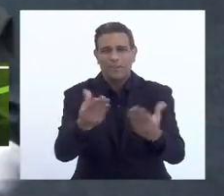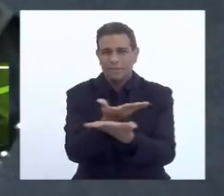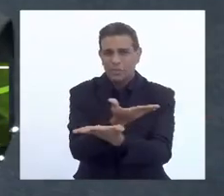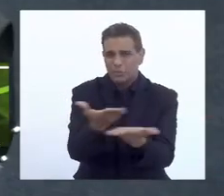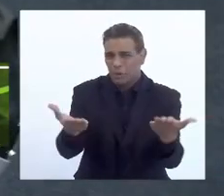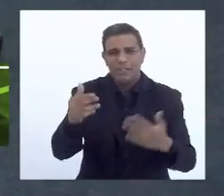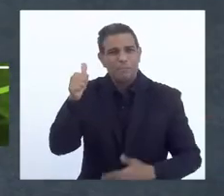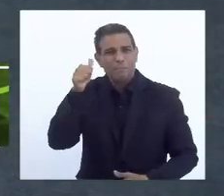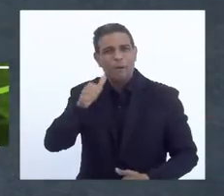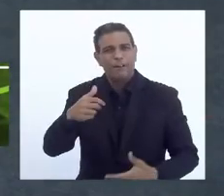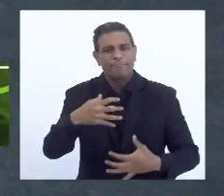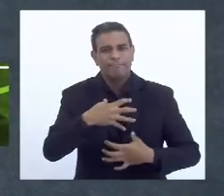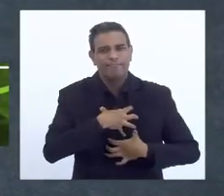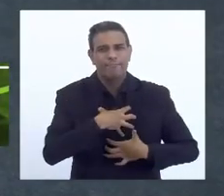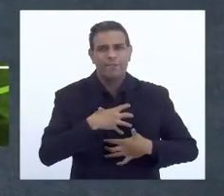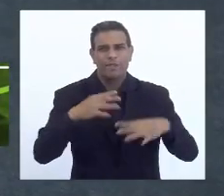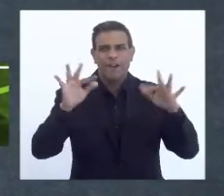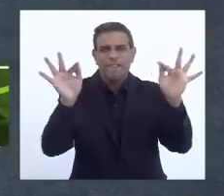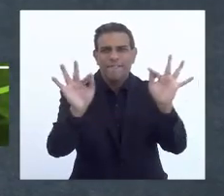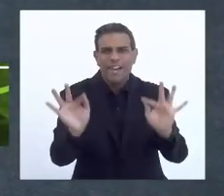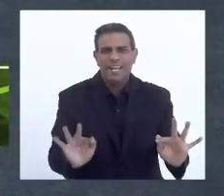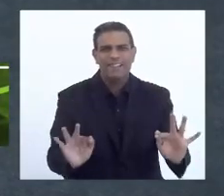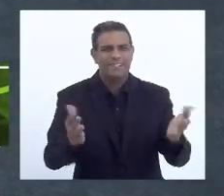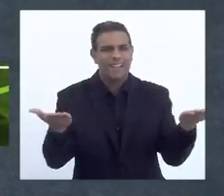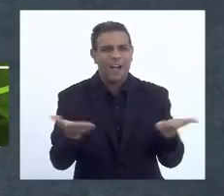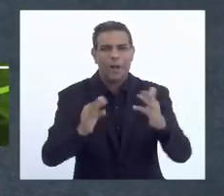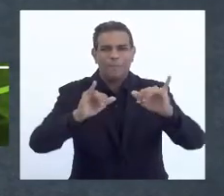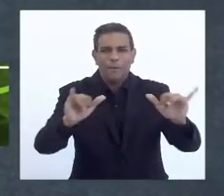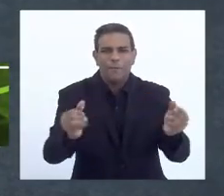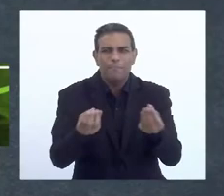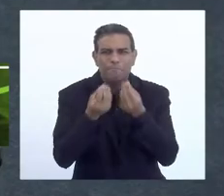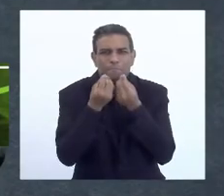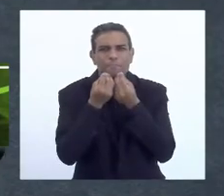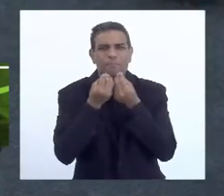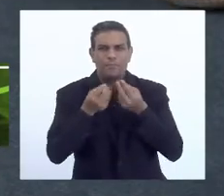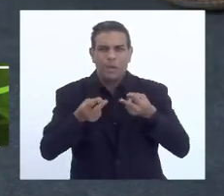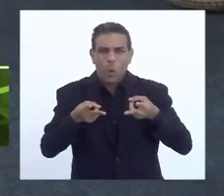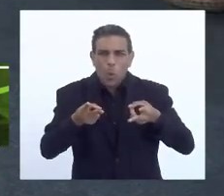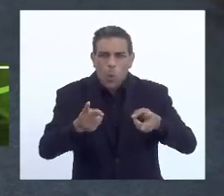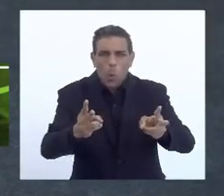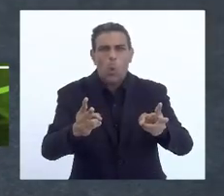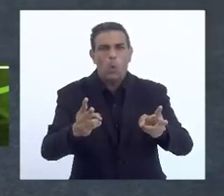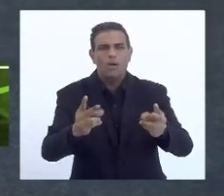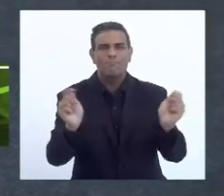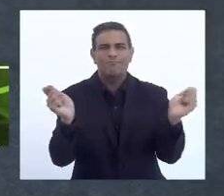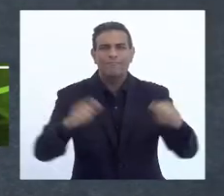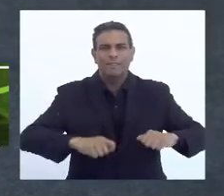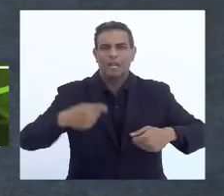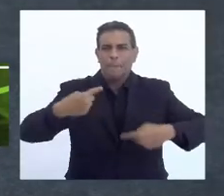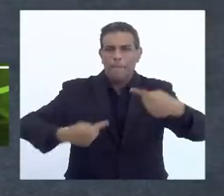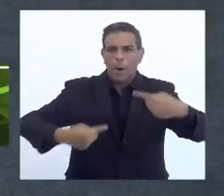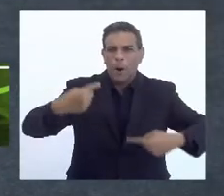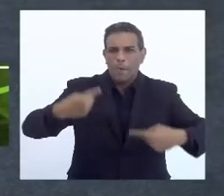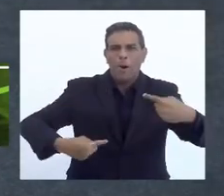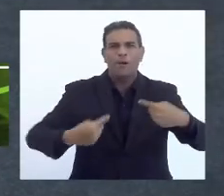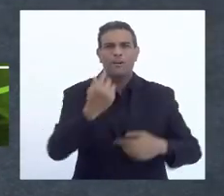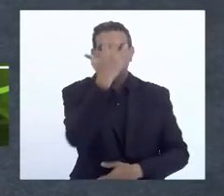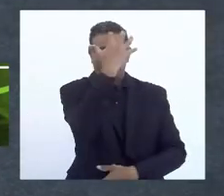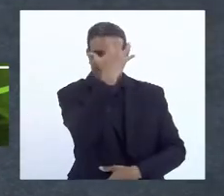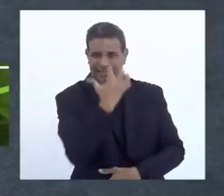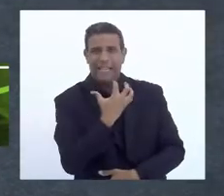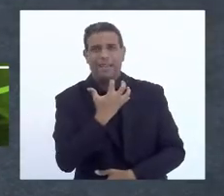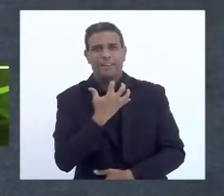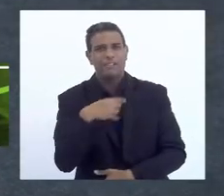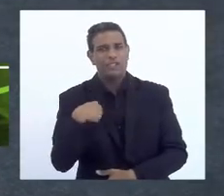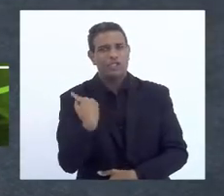todos. Eu me sinto muito honrada em poder participar desse momento de construção de uma política séria e